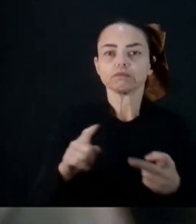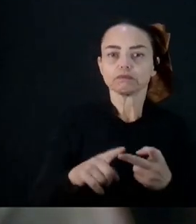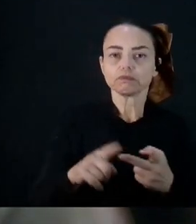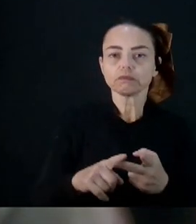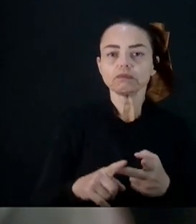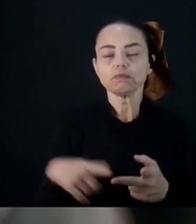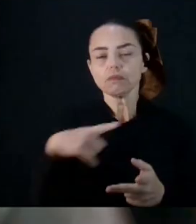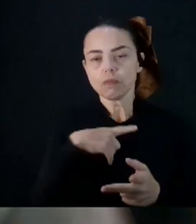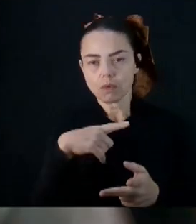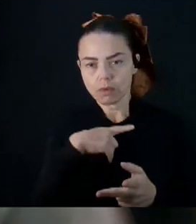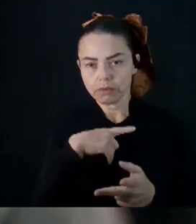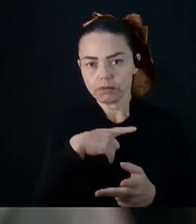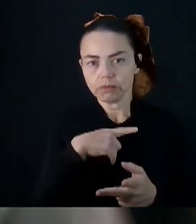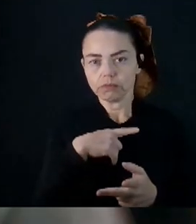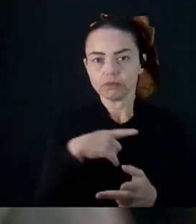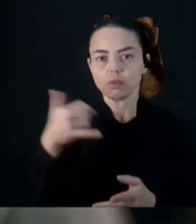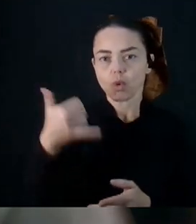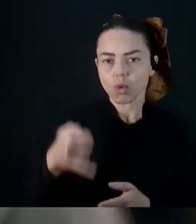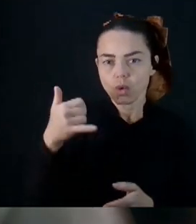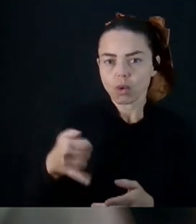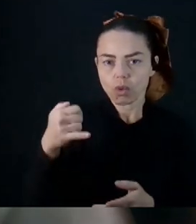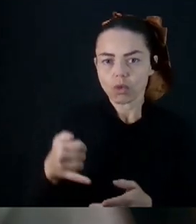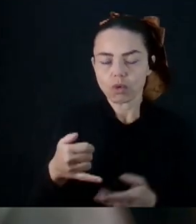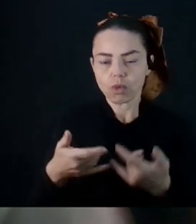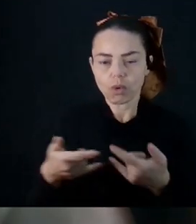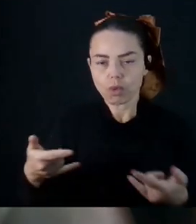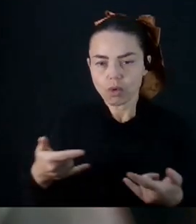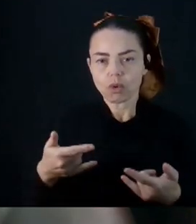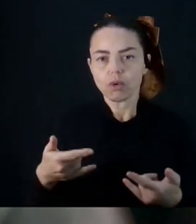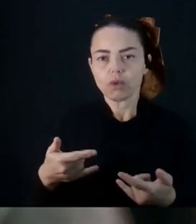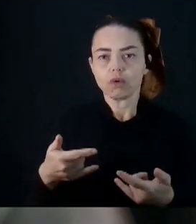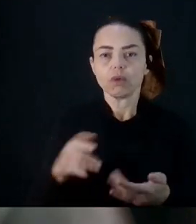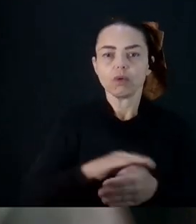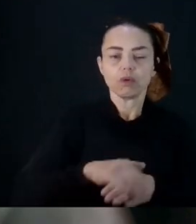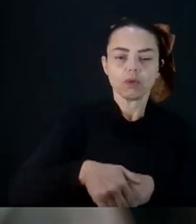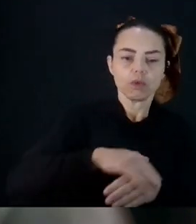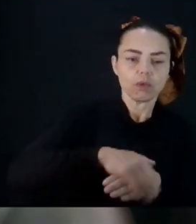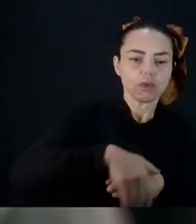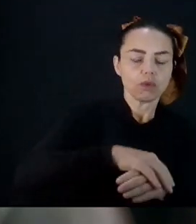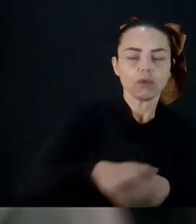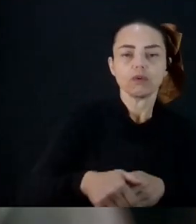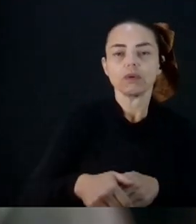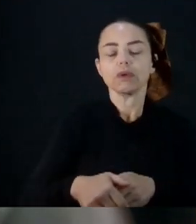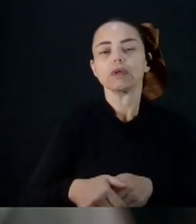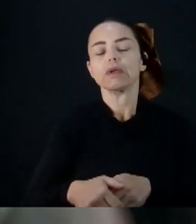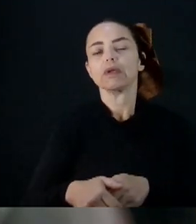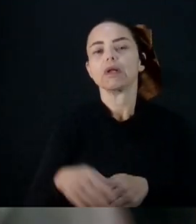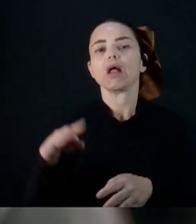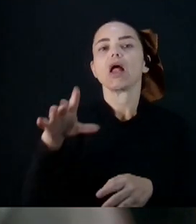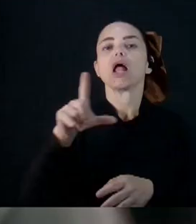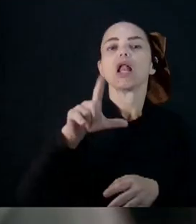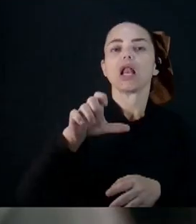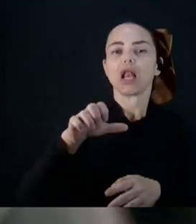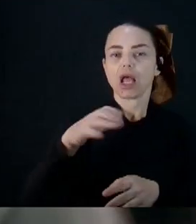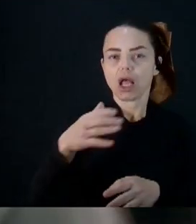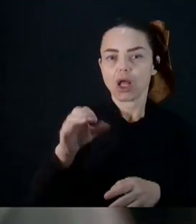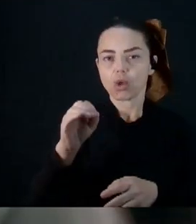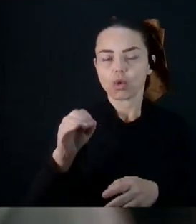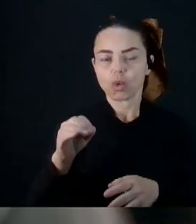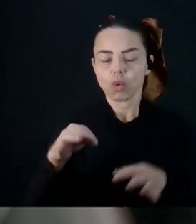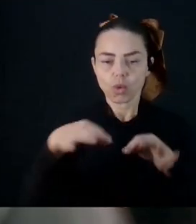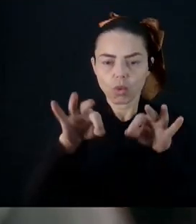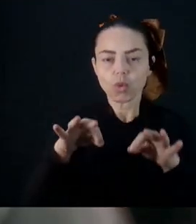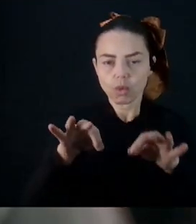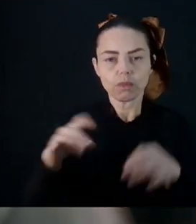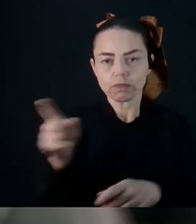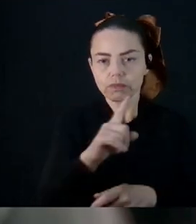tem fezes ali, cocô na fralda, sempre tentar lavar ao invés de passar lencinho, né? Então tem toda essa orientação, não deixar a fralda muito cheia